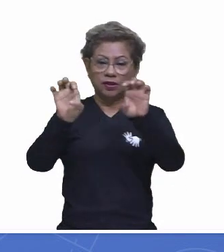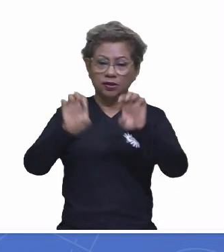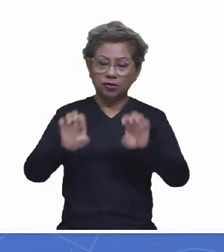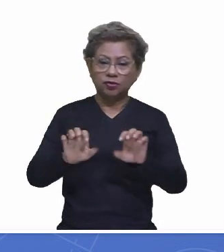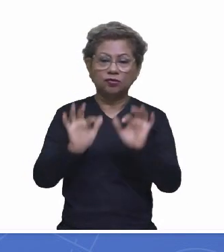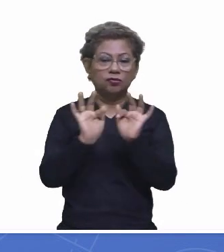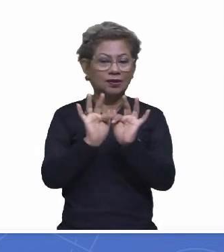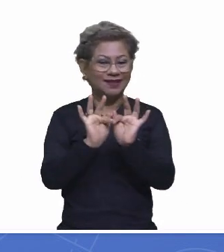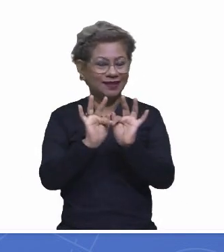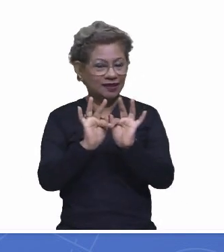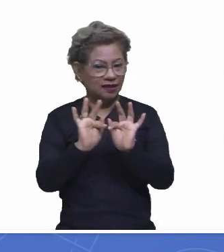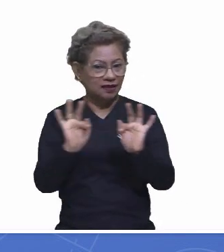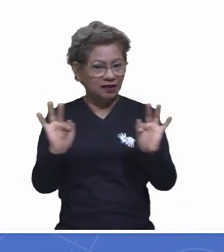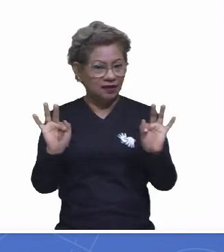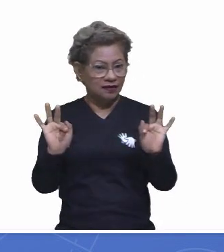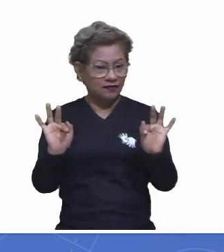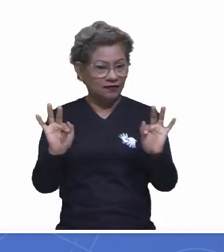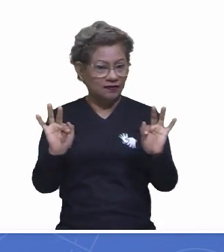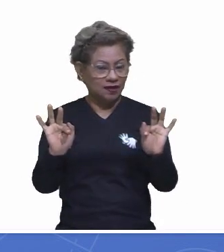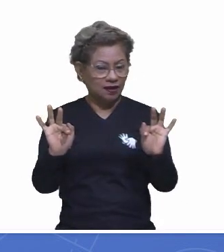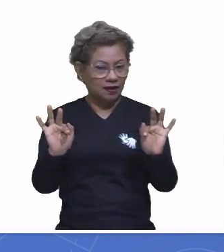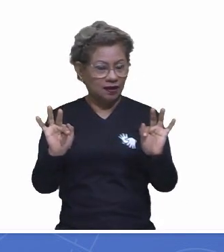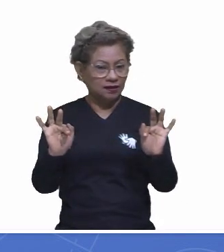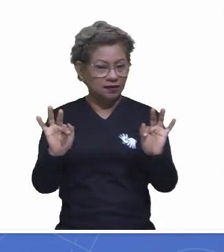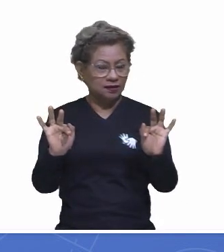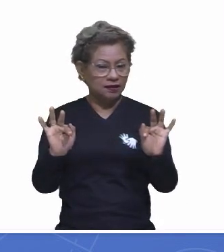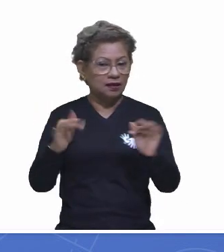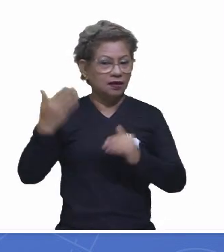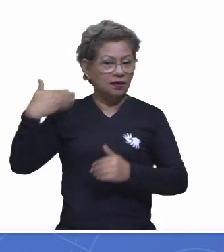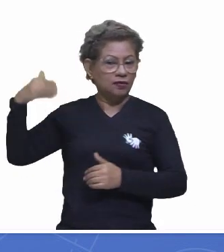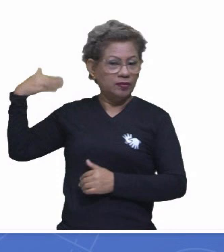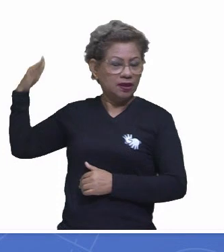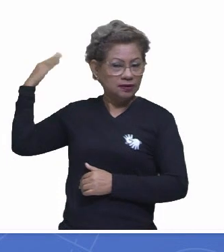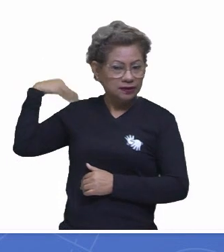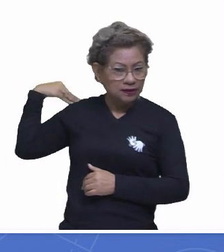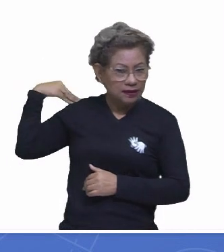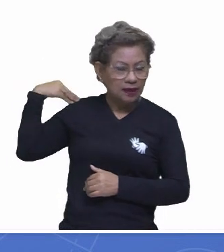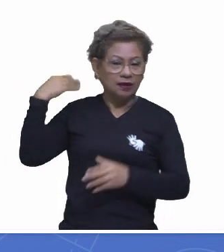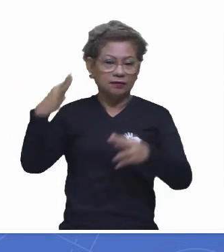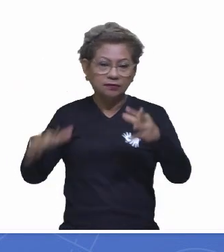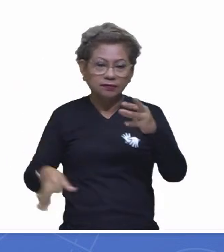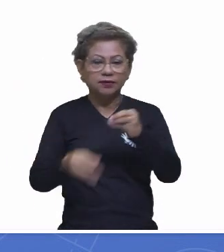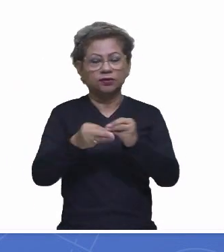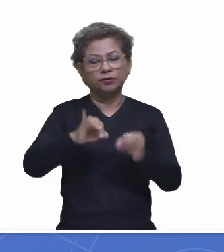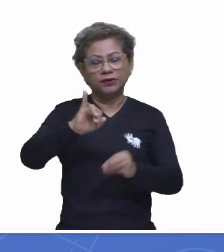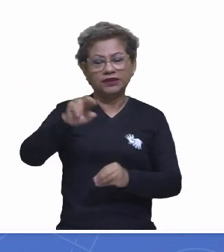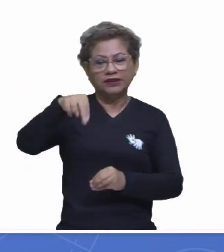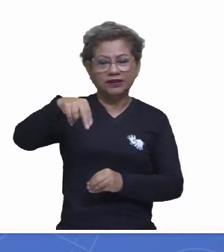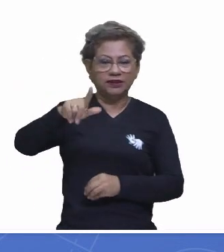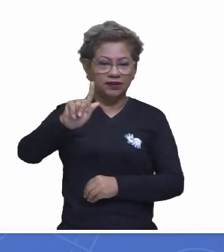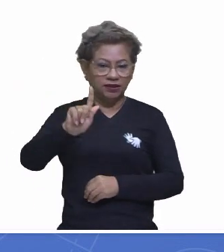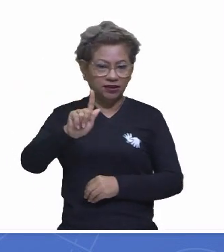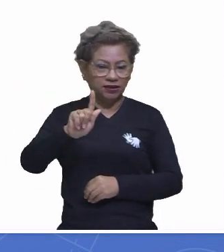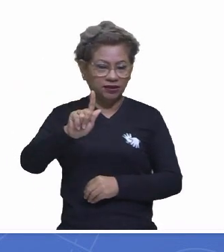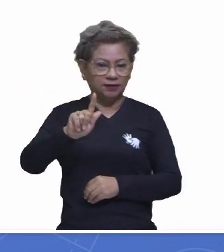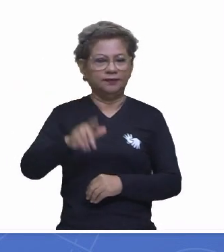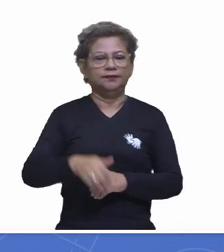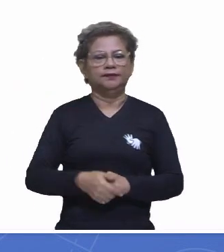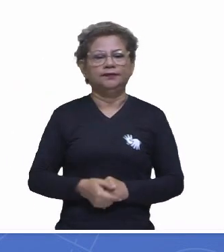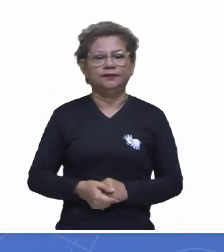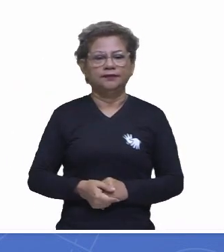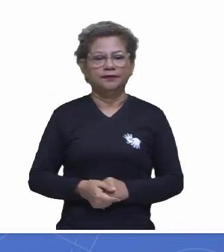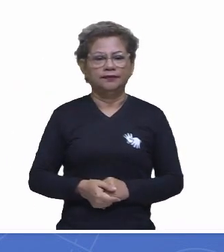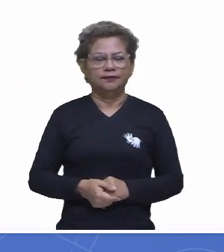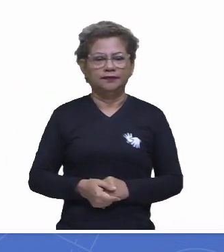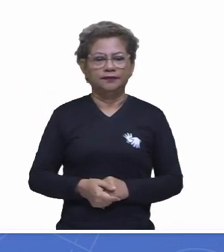né, do past continuous. É o passado, o verbo to be, was ou were, mais o verbo principal com ing.